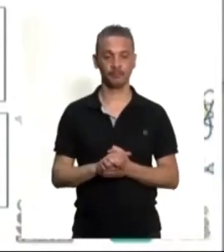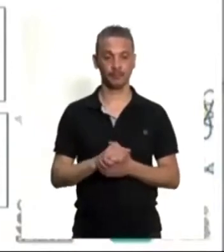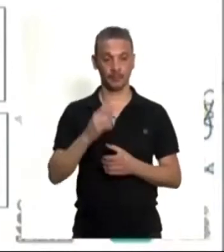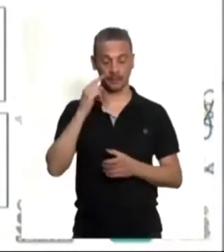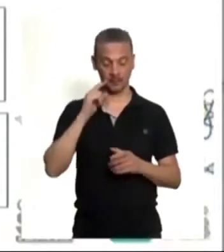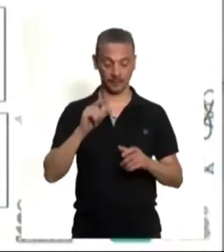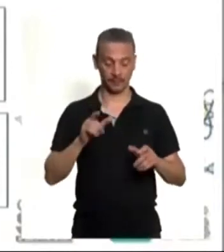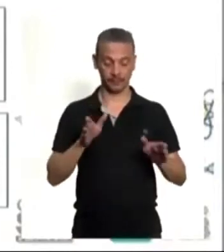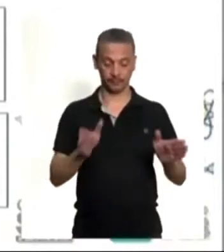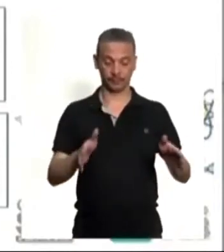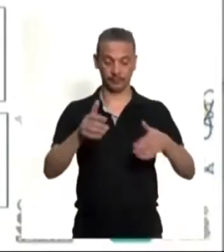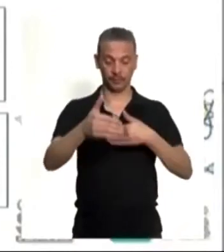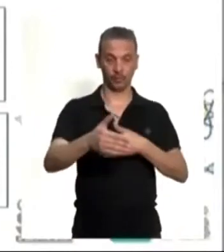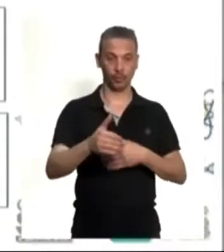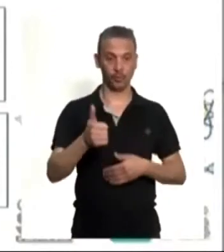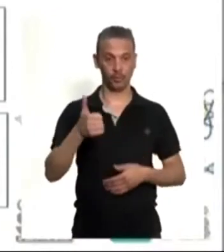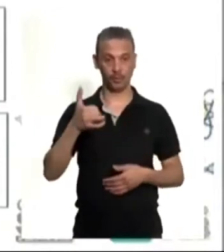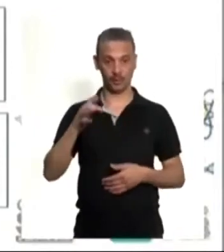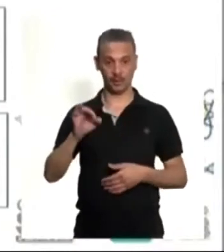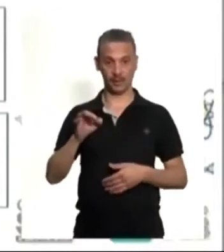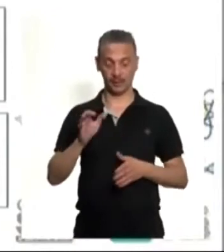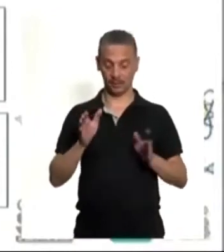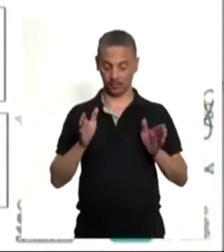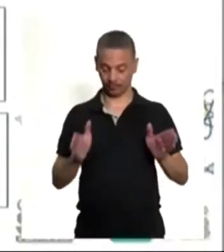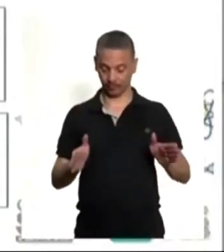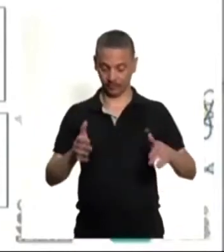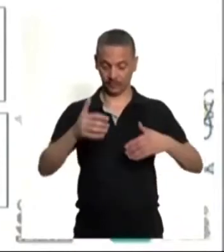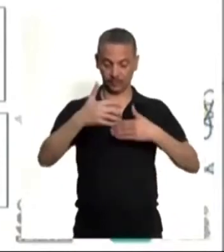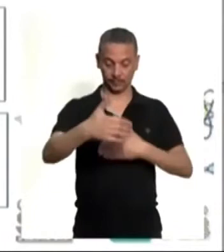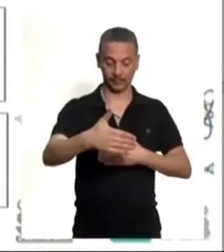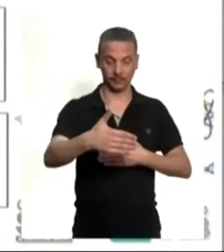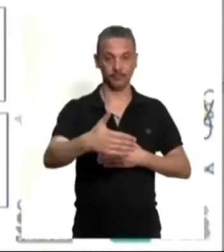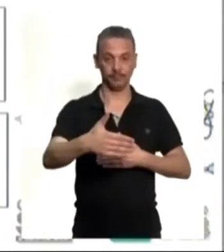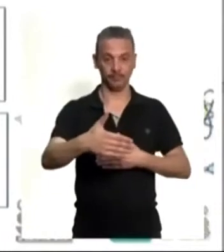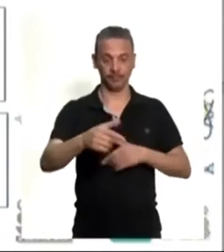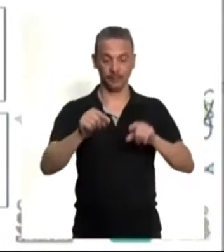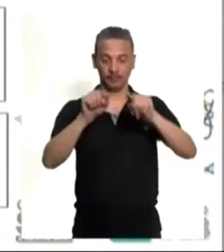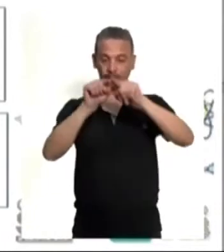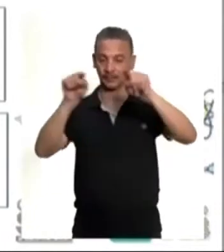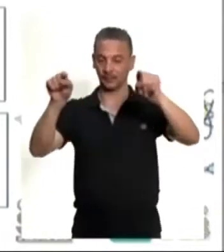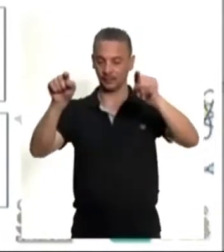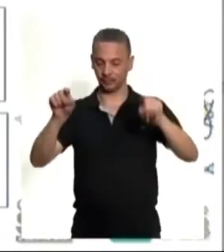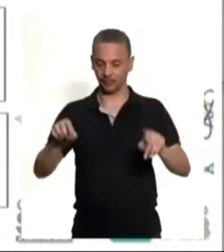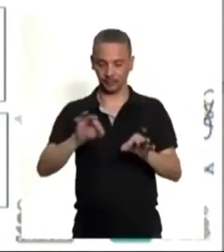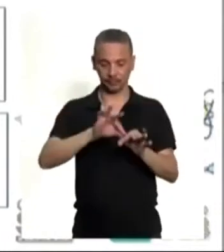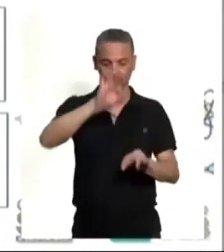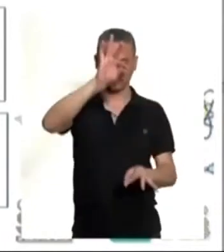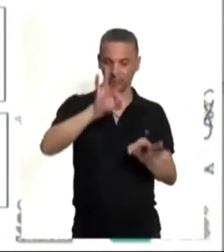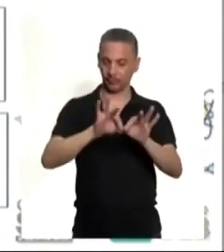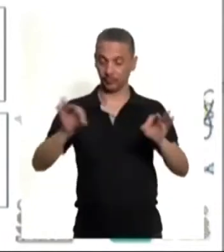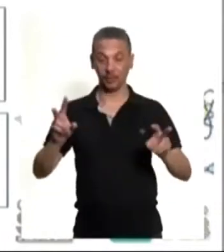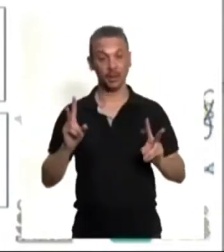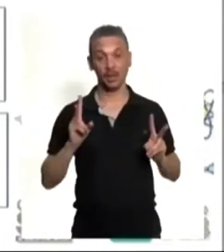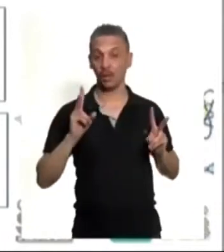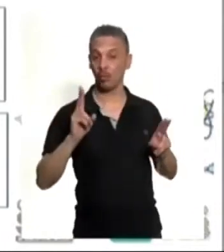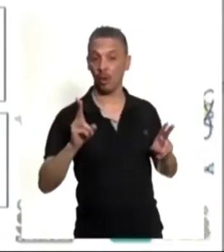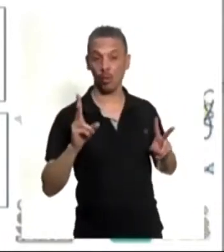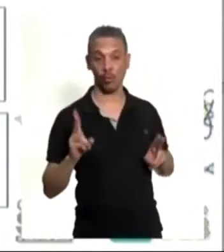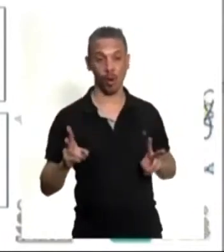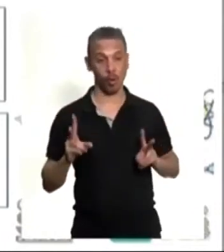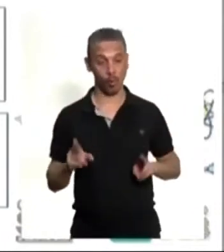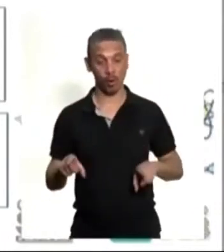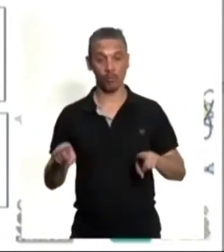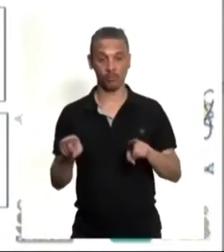agora é importante nós falarmos, o cubo é uma caixa quadrada, as dimensões são todas iguais. Então o comprimento da caixa vai ser